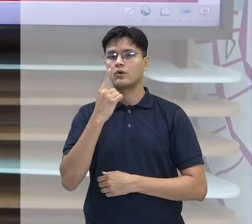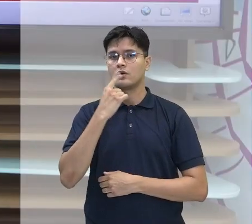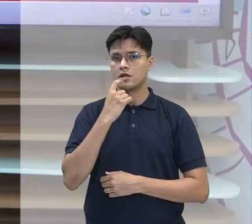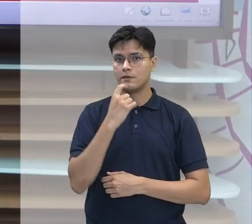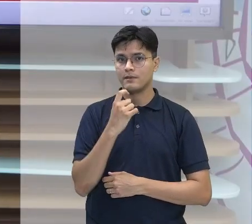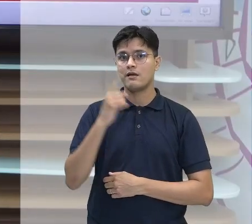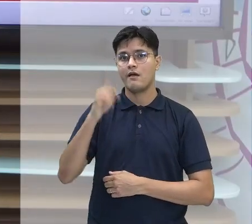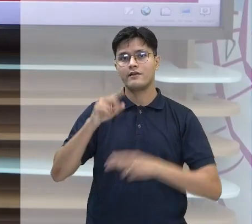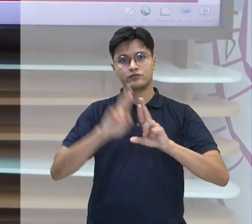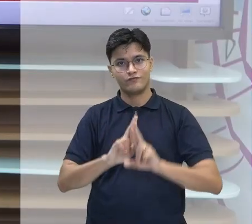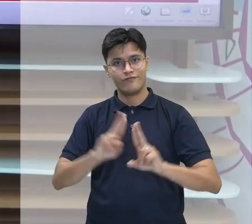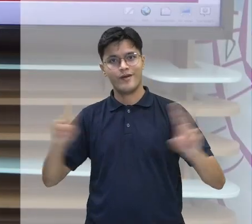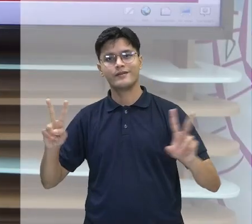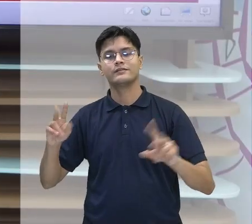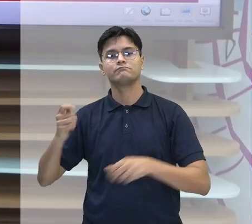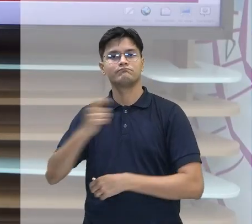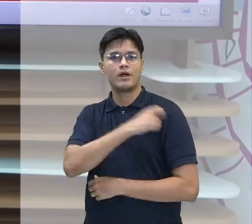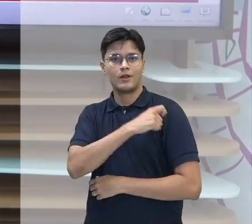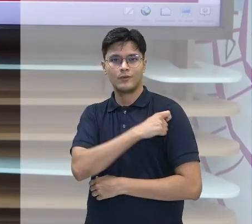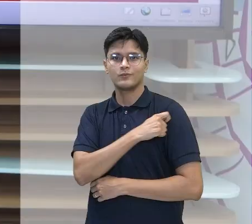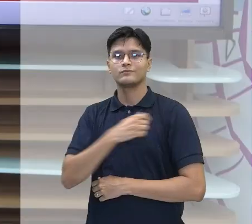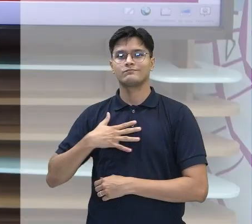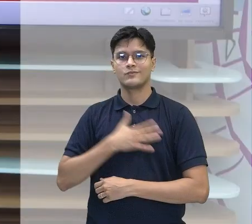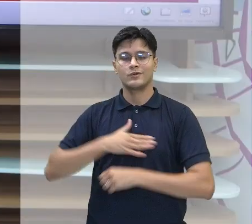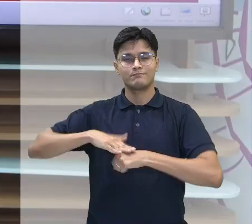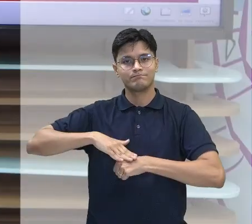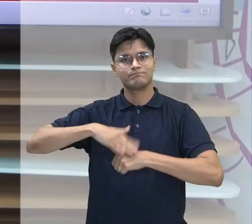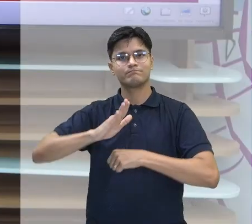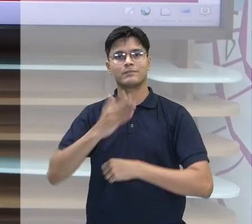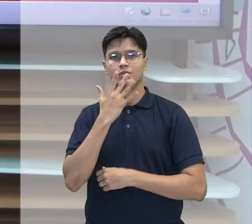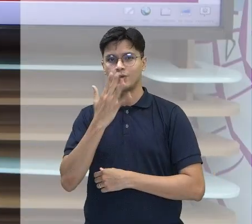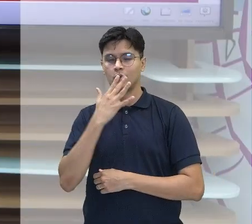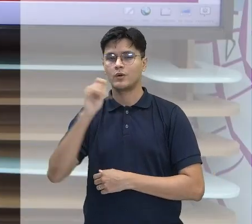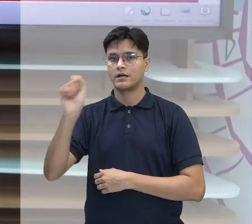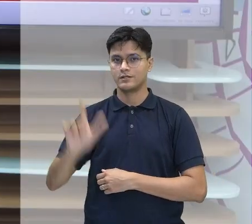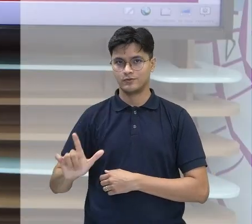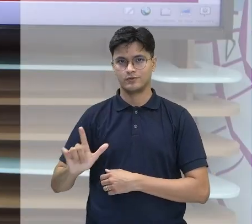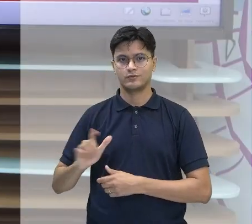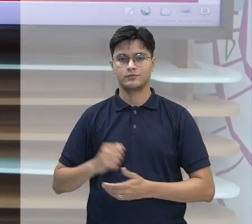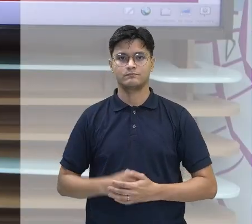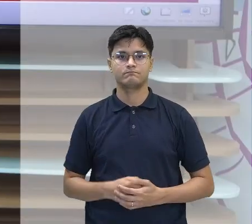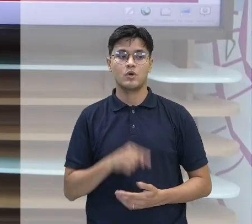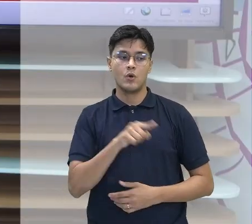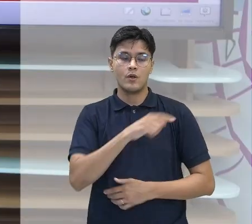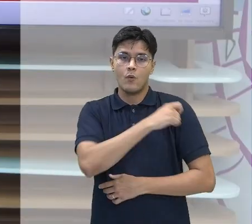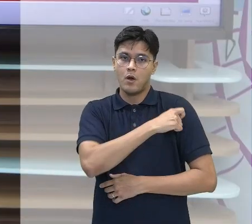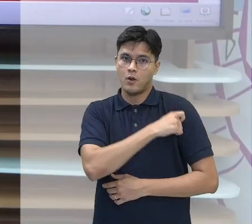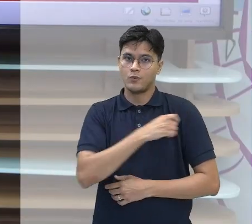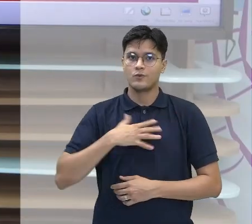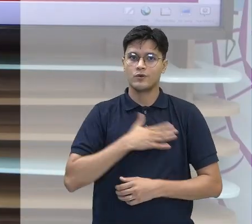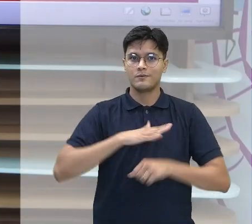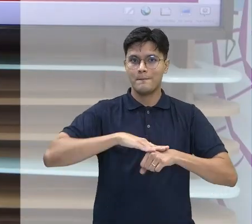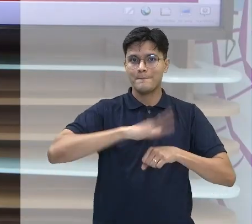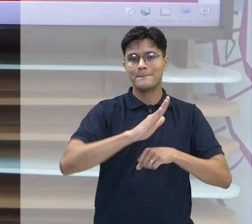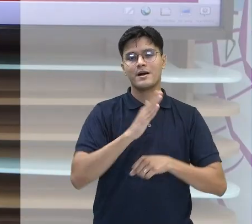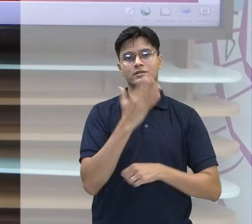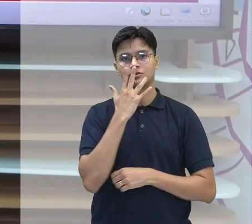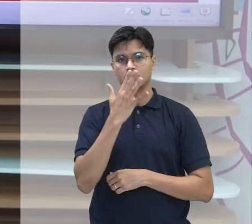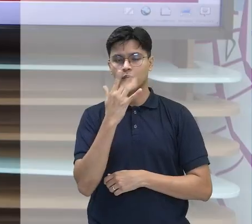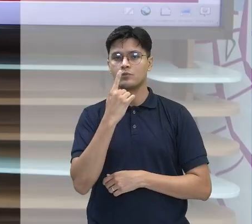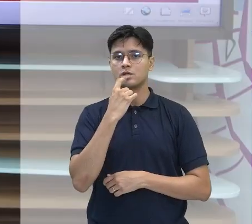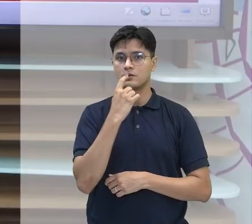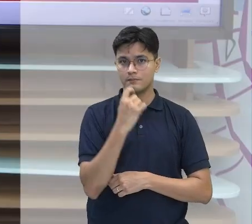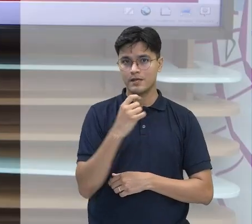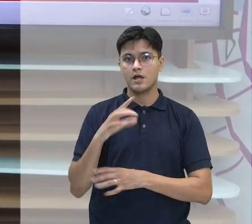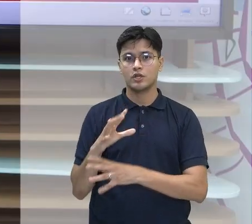do quantitativo de alunos que gostam da cor azul, né? Os alunos que gostam da cor vermelha são 18. Então, nesse caso, a